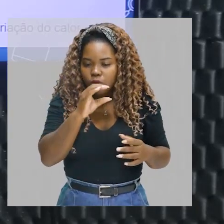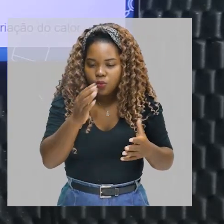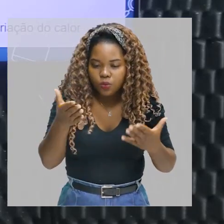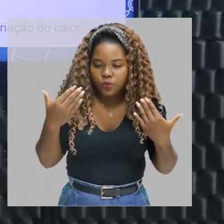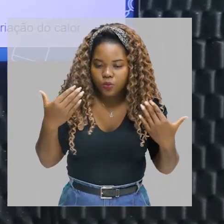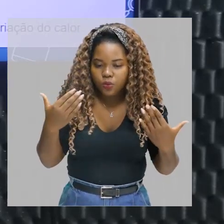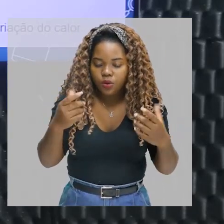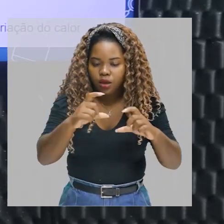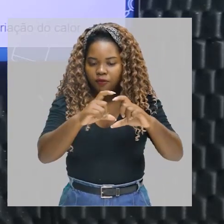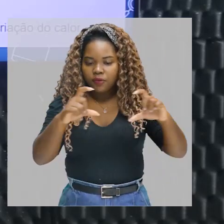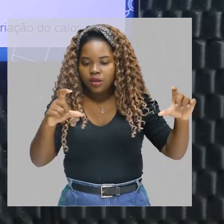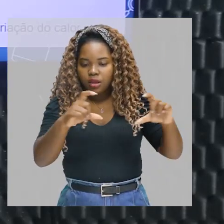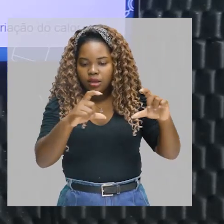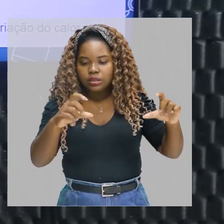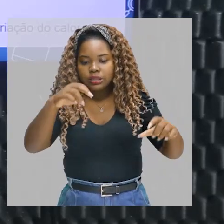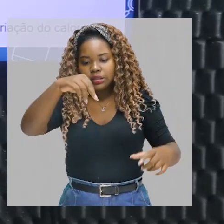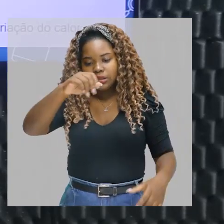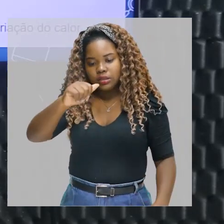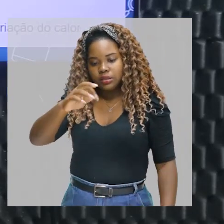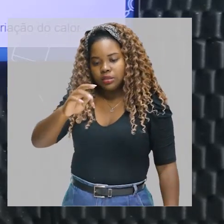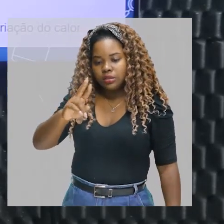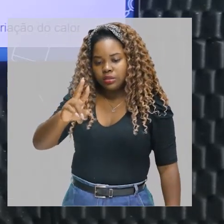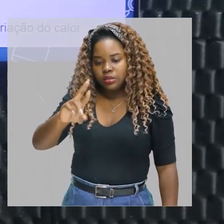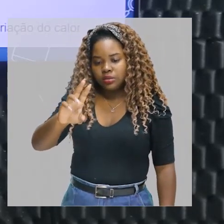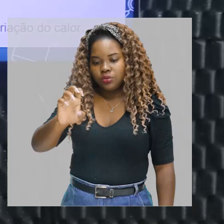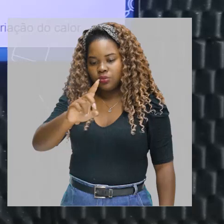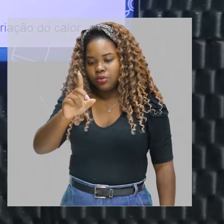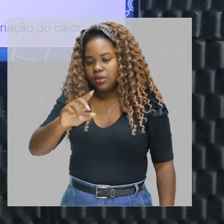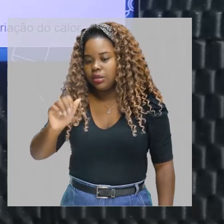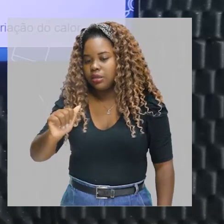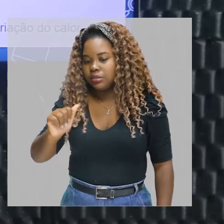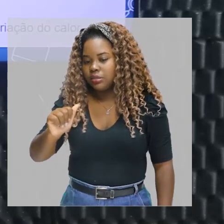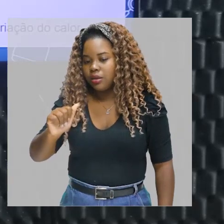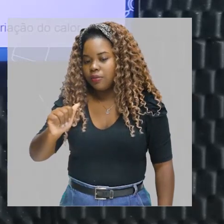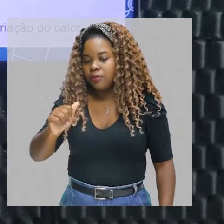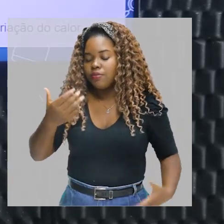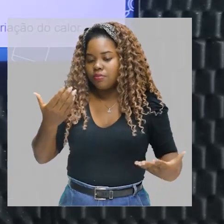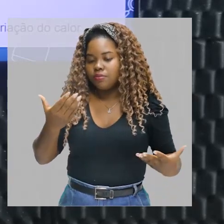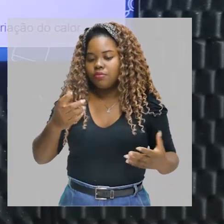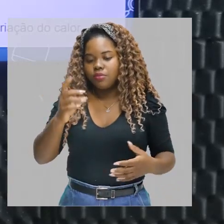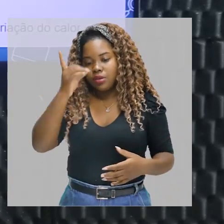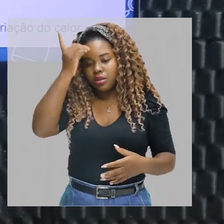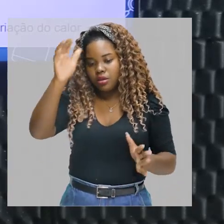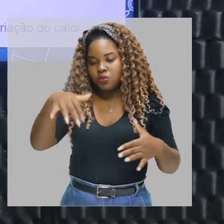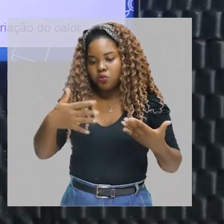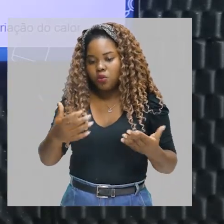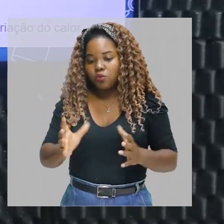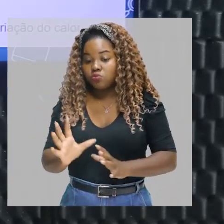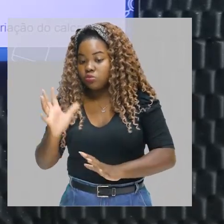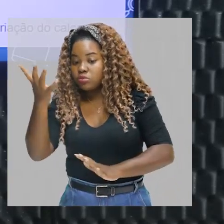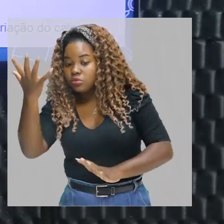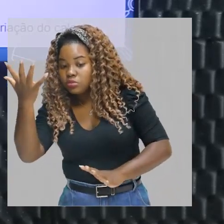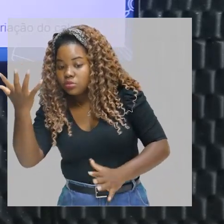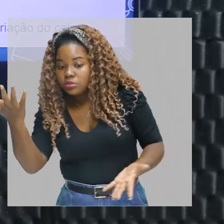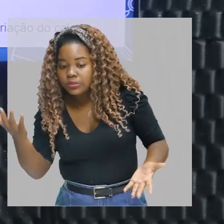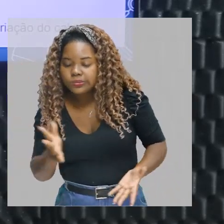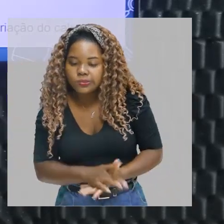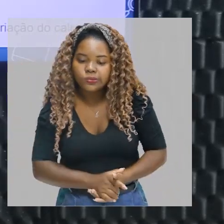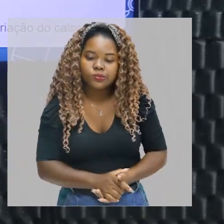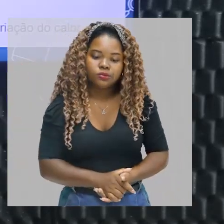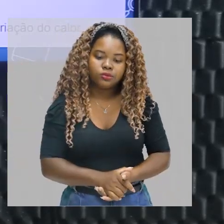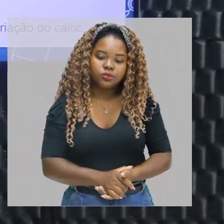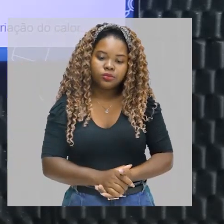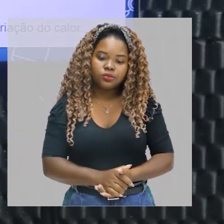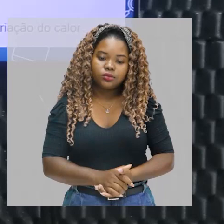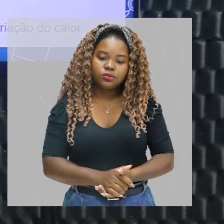frase aí, né, a palavra natureza, ela já está dando uma ideia de criação, não é? Então, neste caso, remete à ideia de constituição